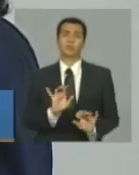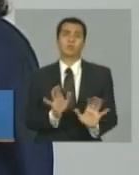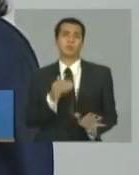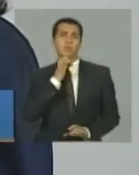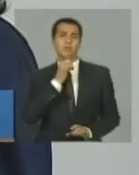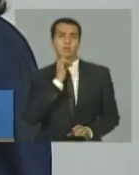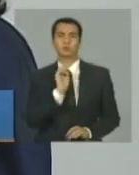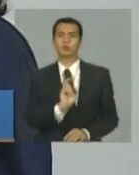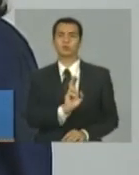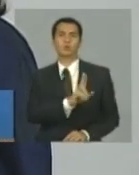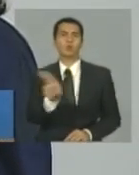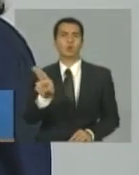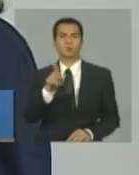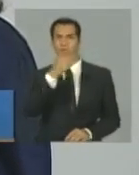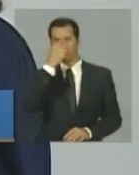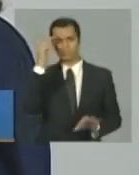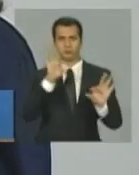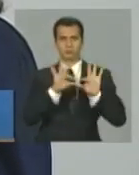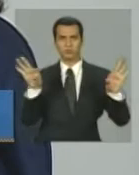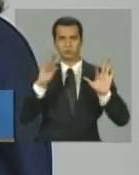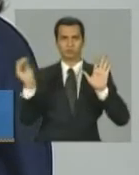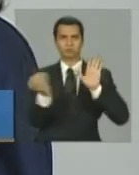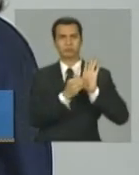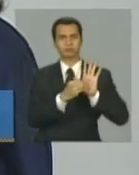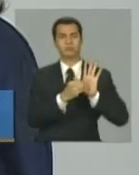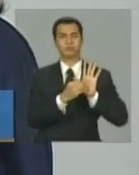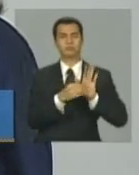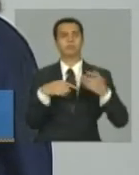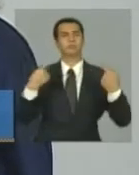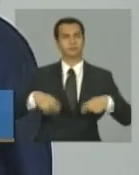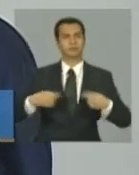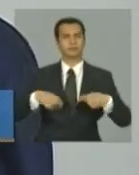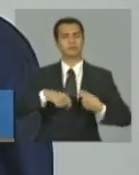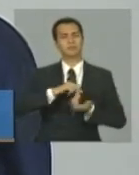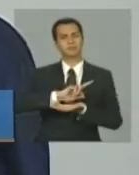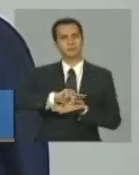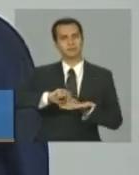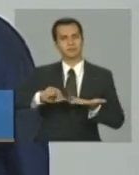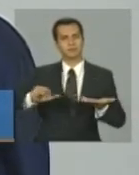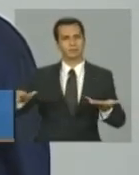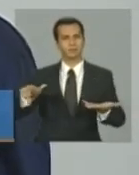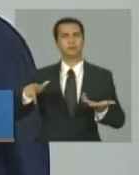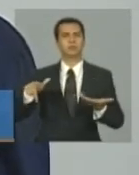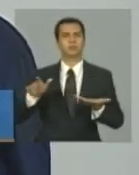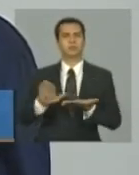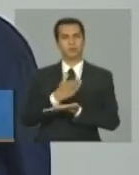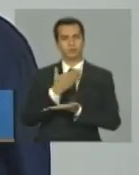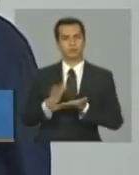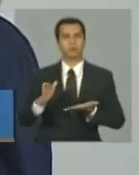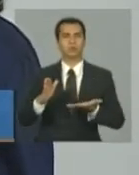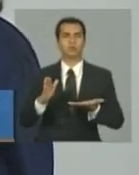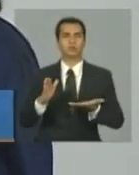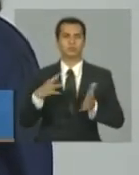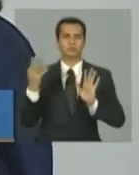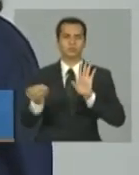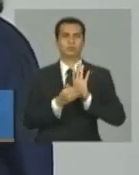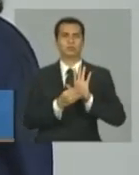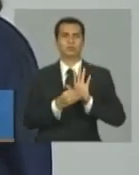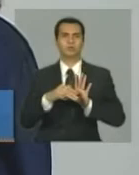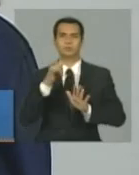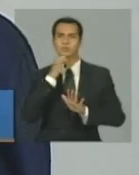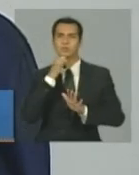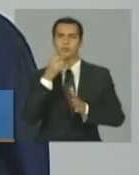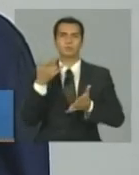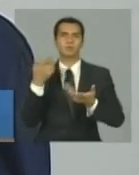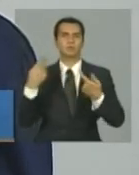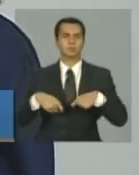pessoa dificilmente nós conseguimos apurar mas precisaremos de outros outros elementos que a identifiquem algum registro